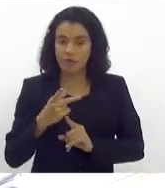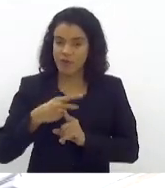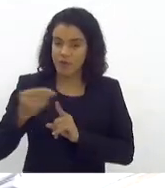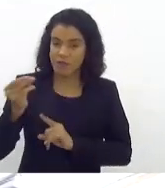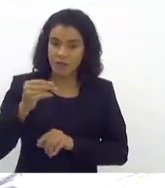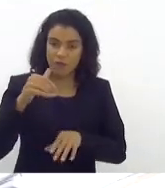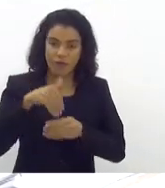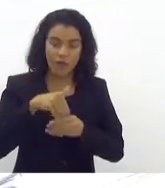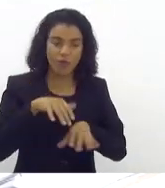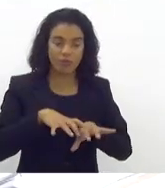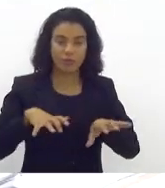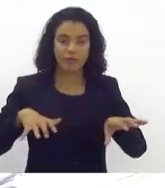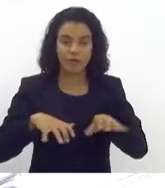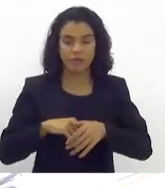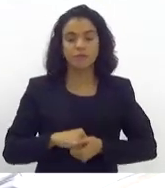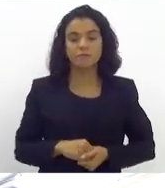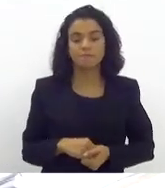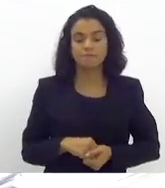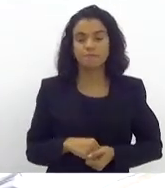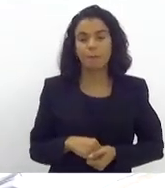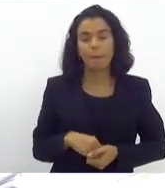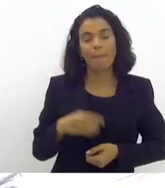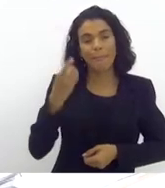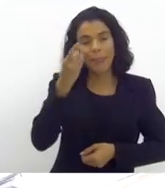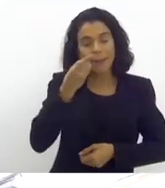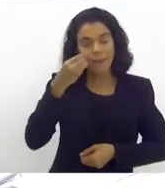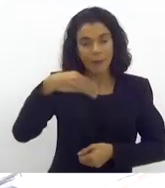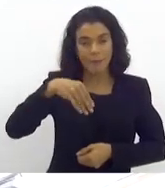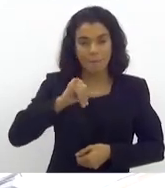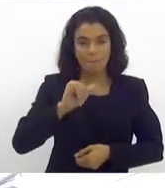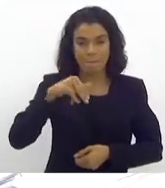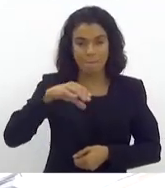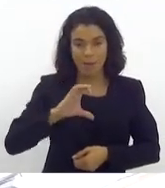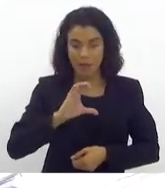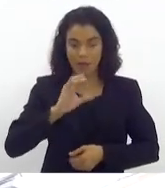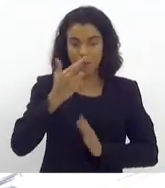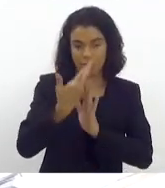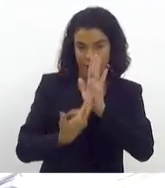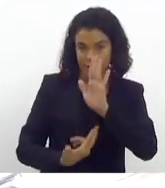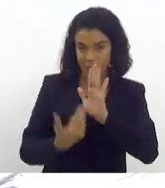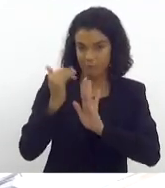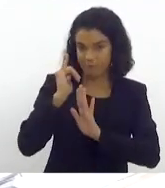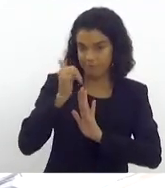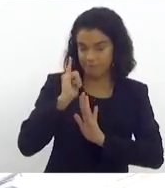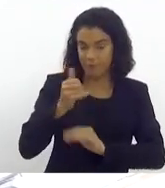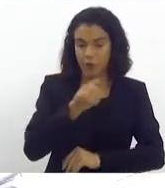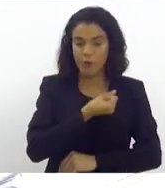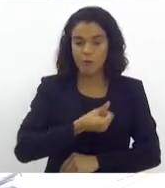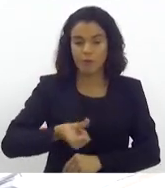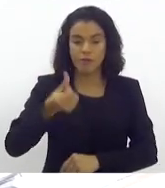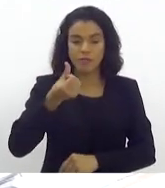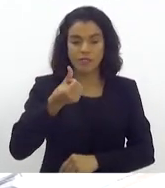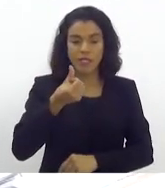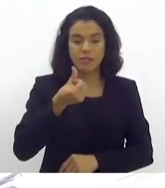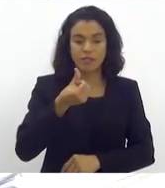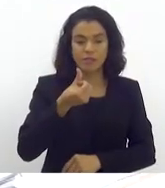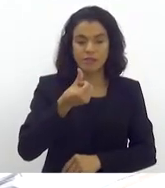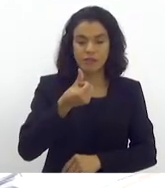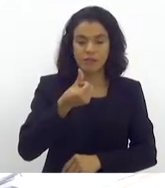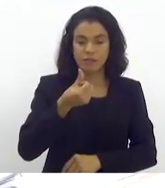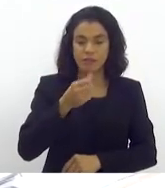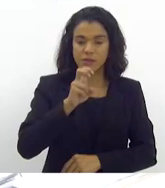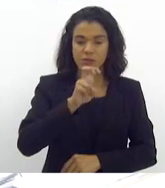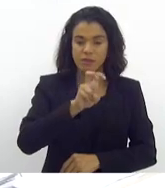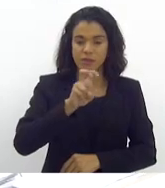voto divergente, designado o deputado Carlos Mink como relator do vencido. Item 6 da pauta é o PL 557-23, de